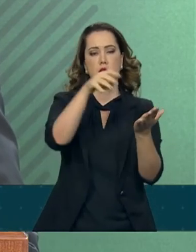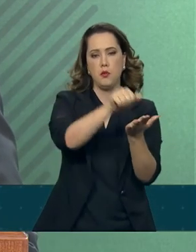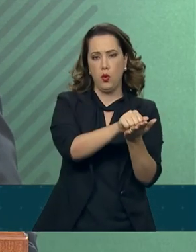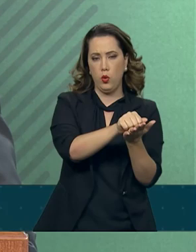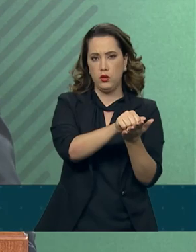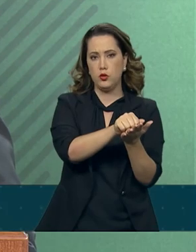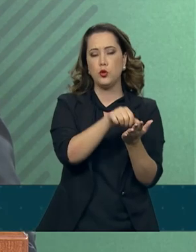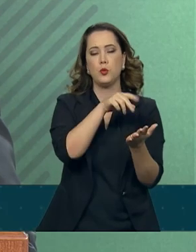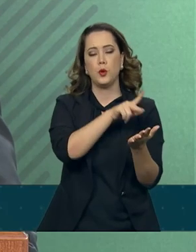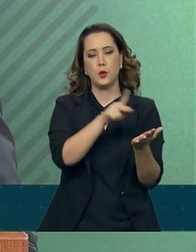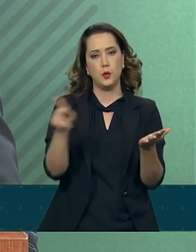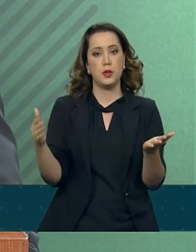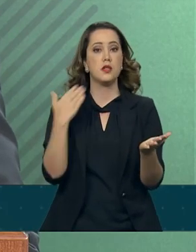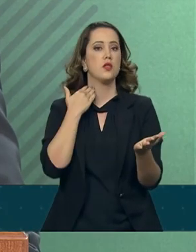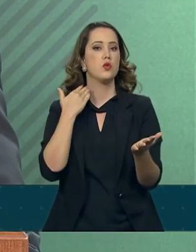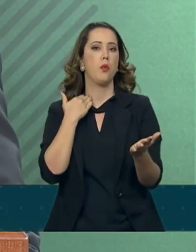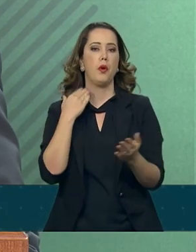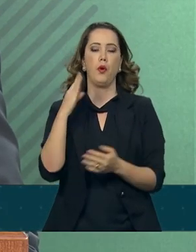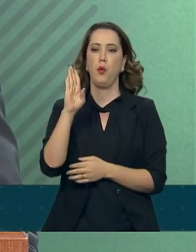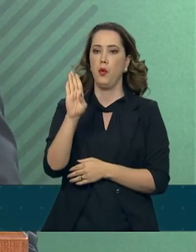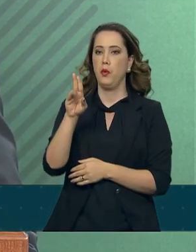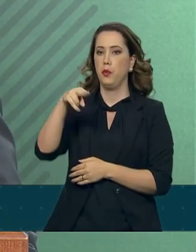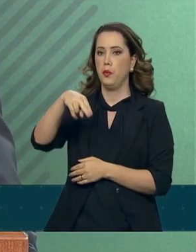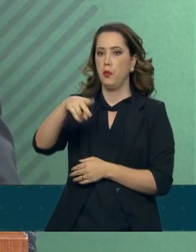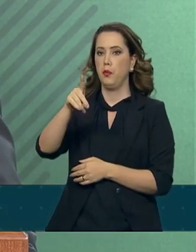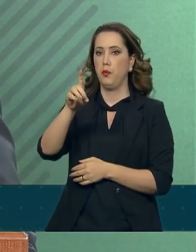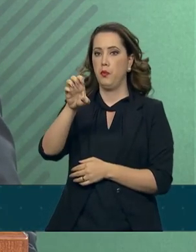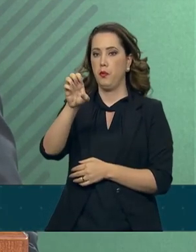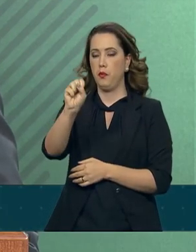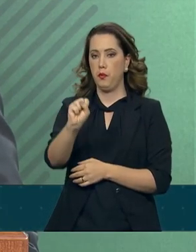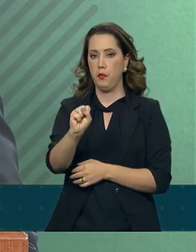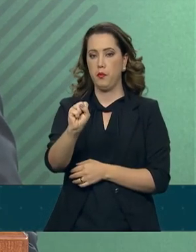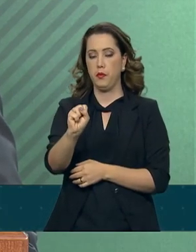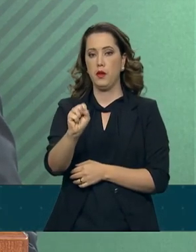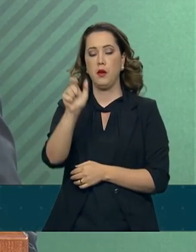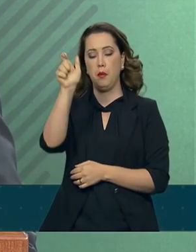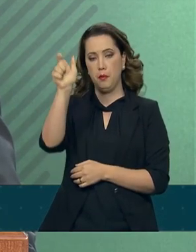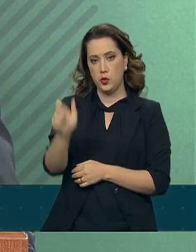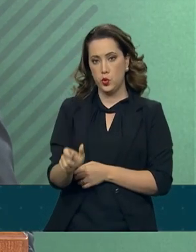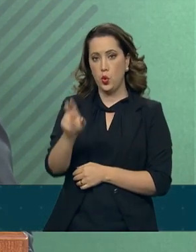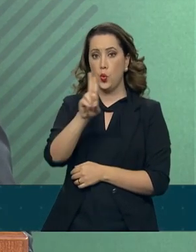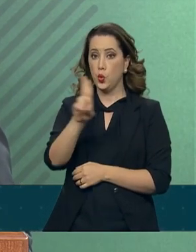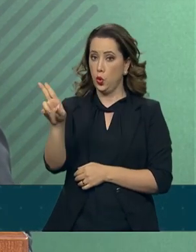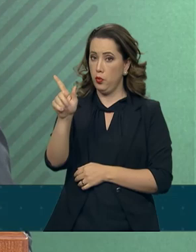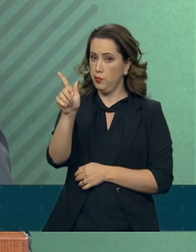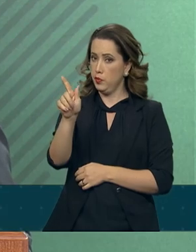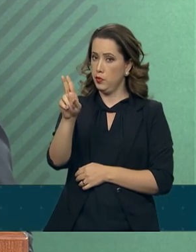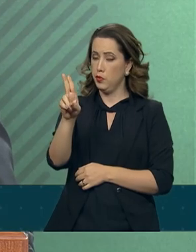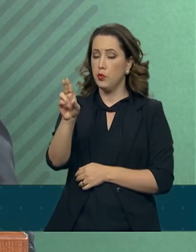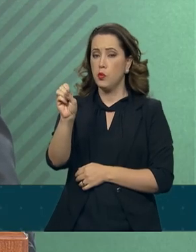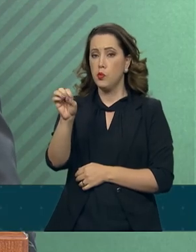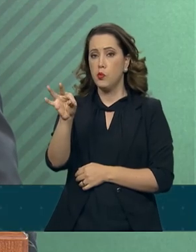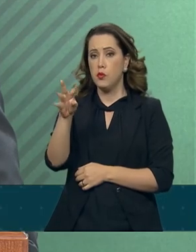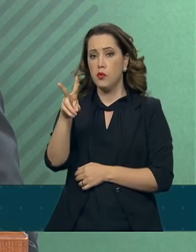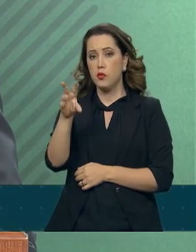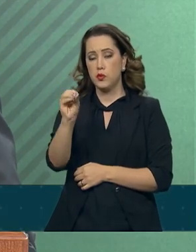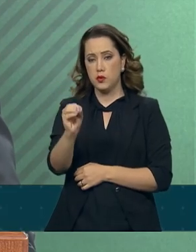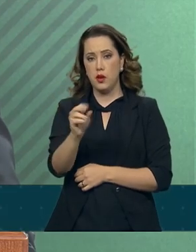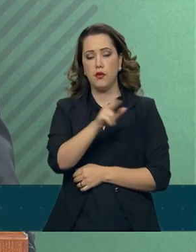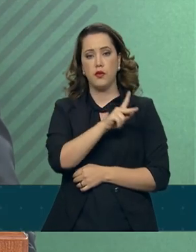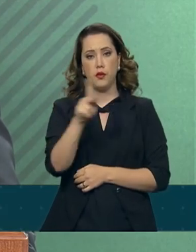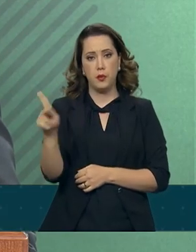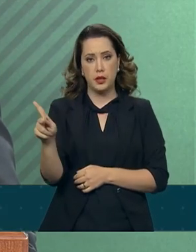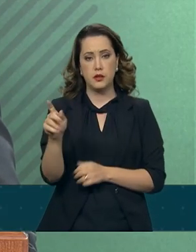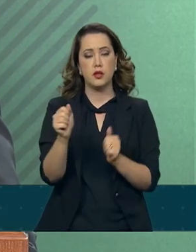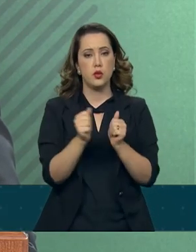bnds senhor gustavo henrique moreira montesano o presidente o